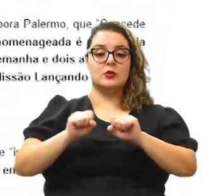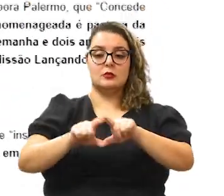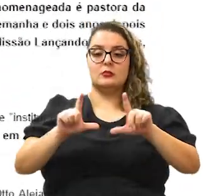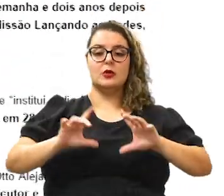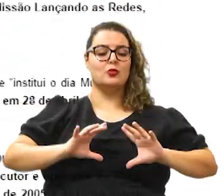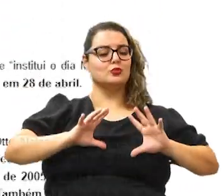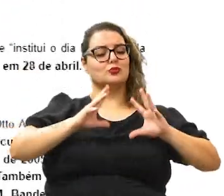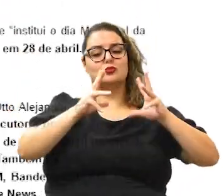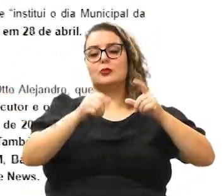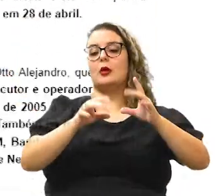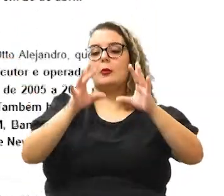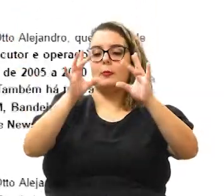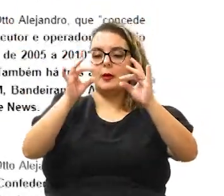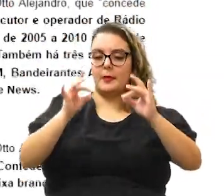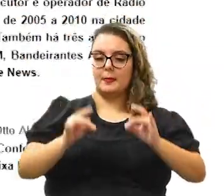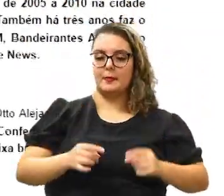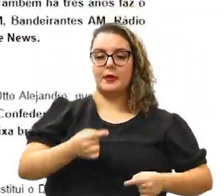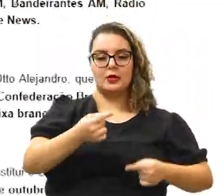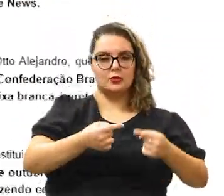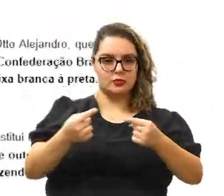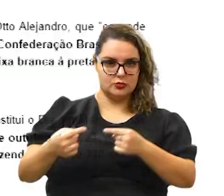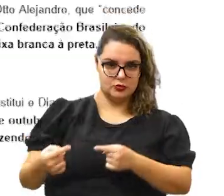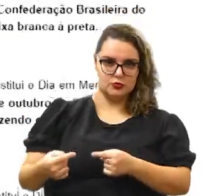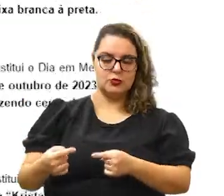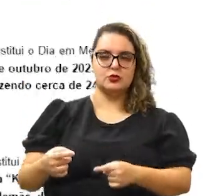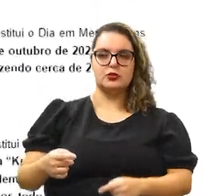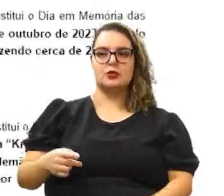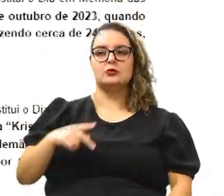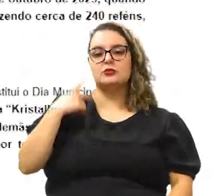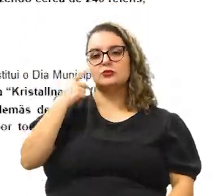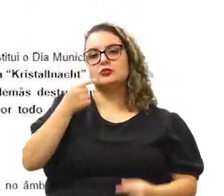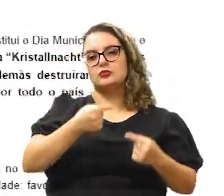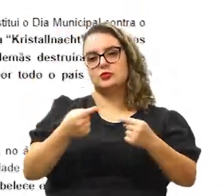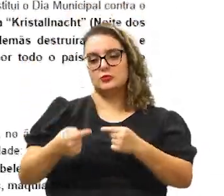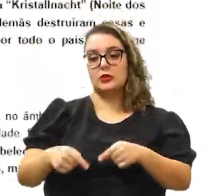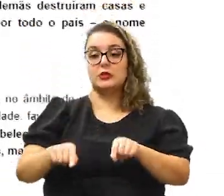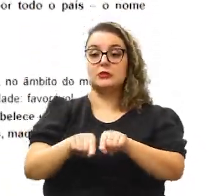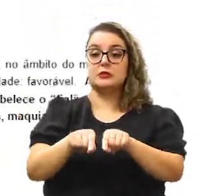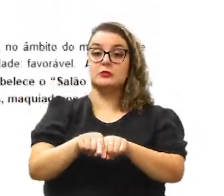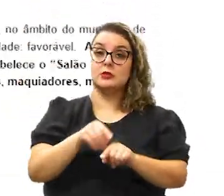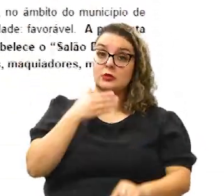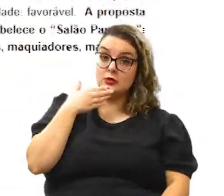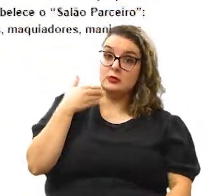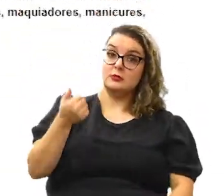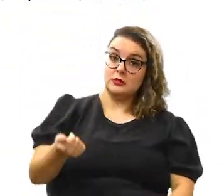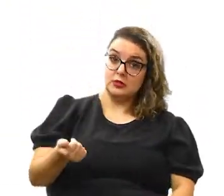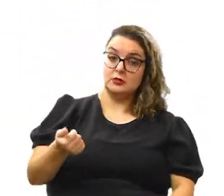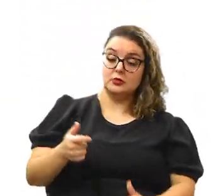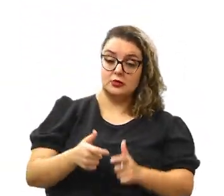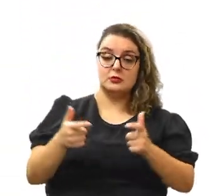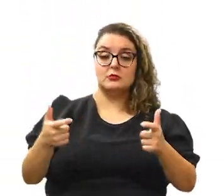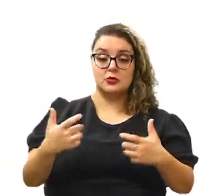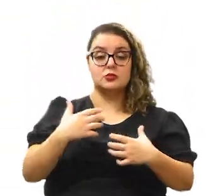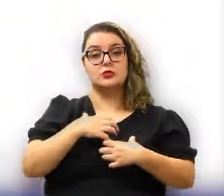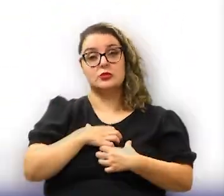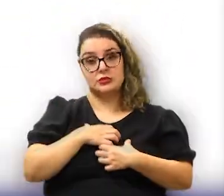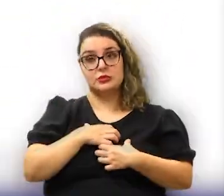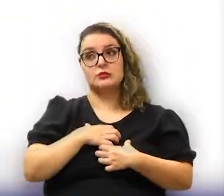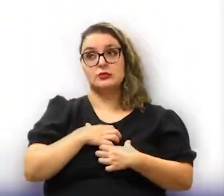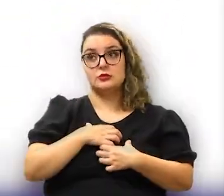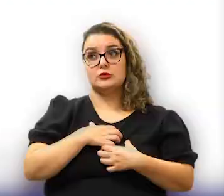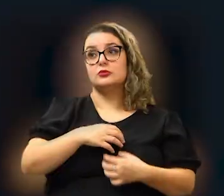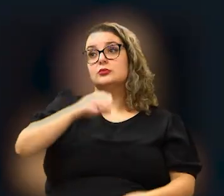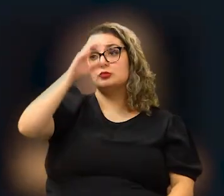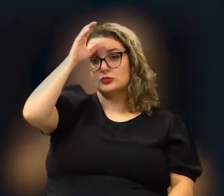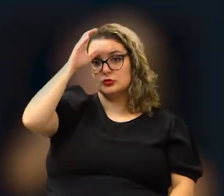Isso, inclusive, dá maiores condições do cidadão identificar a opinião de cada vereador. O canal